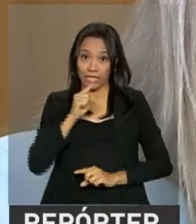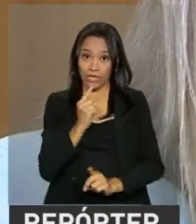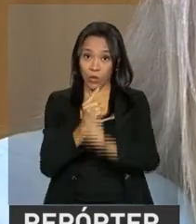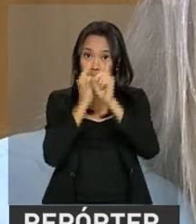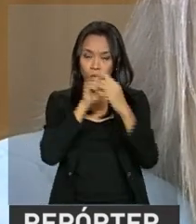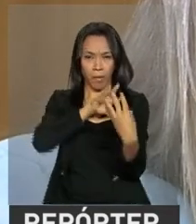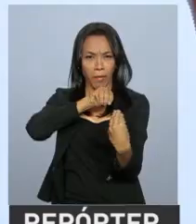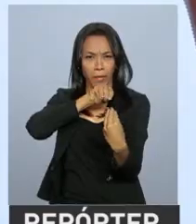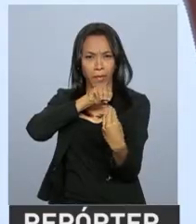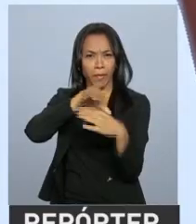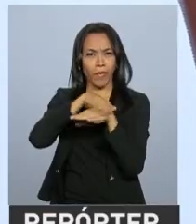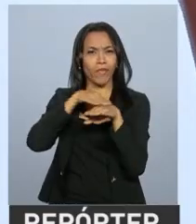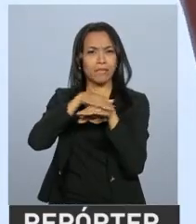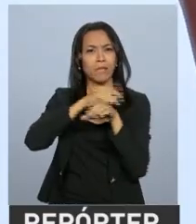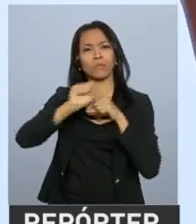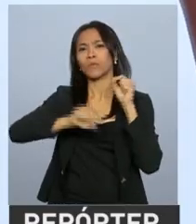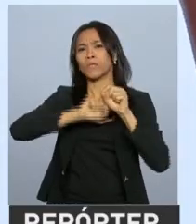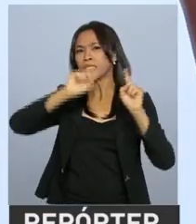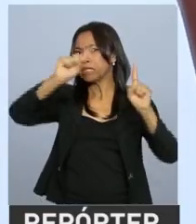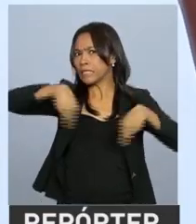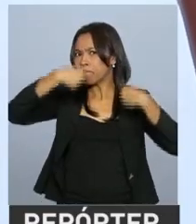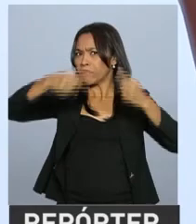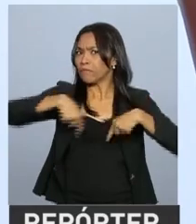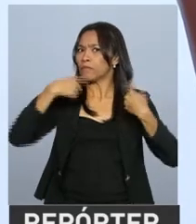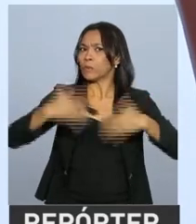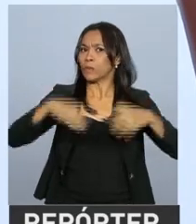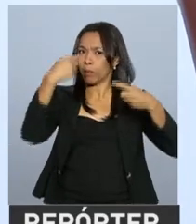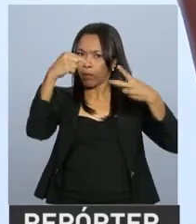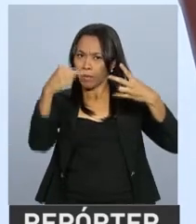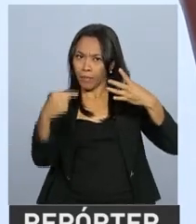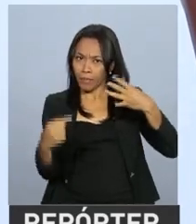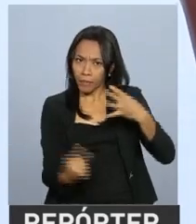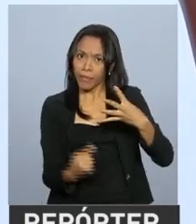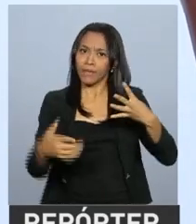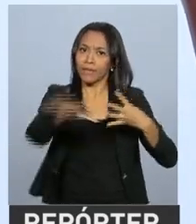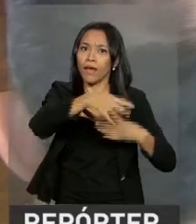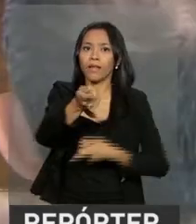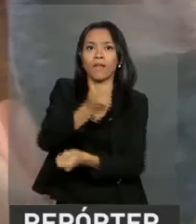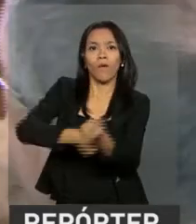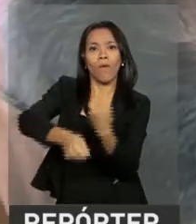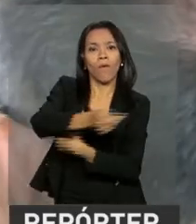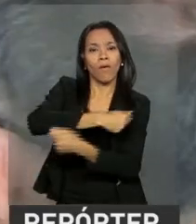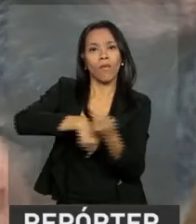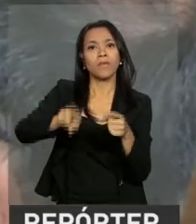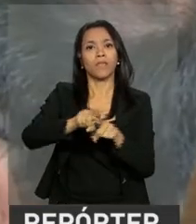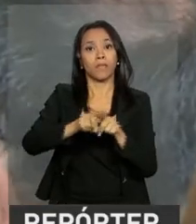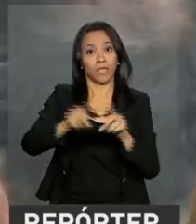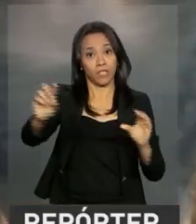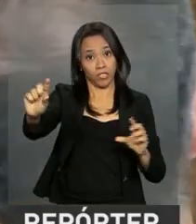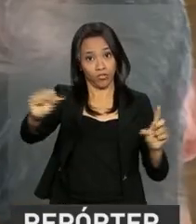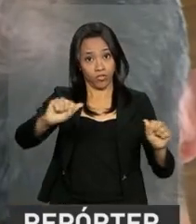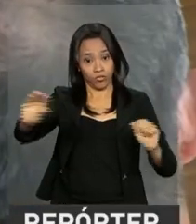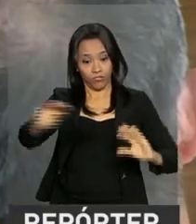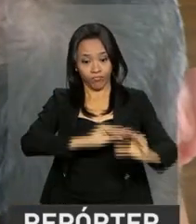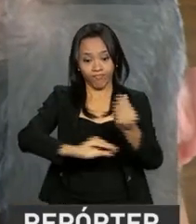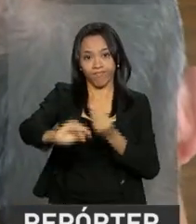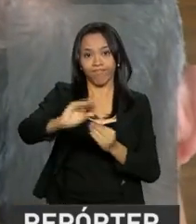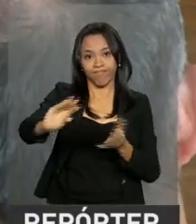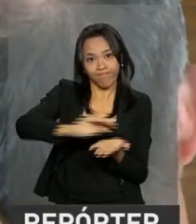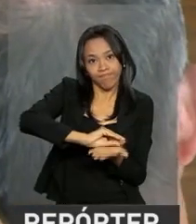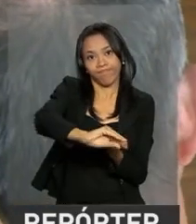sobre os desafios para ampliar o comércio e os investimentos eles ainda falaram sobre o mercosul a argentina